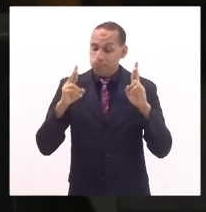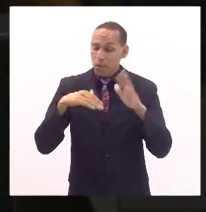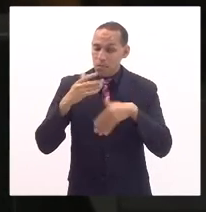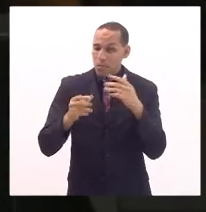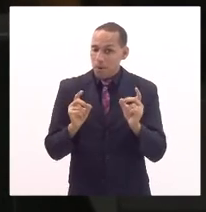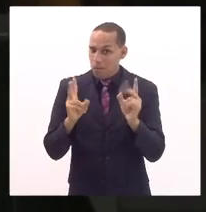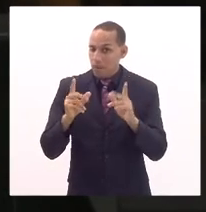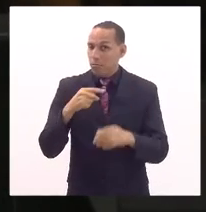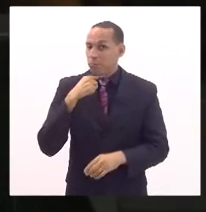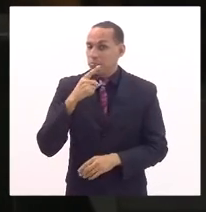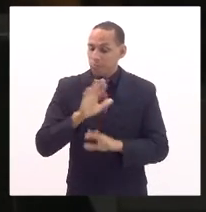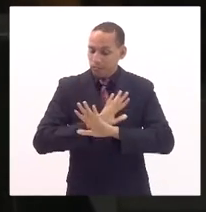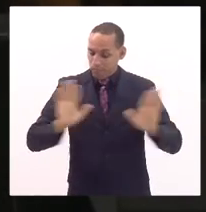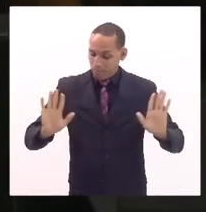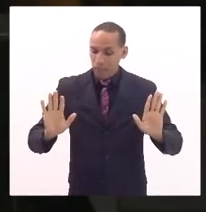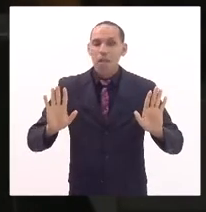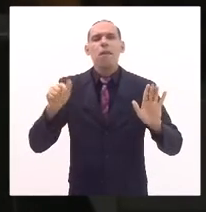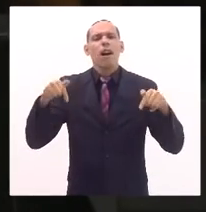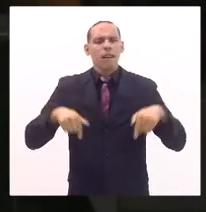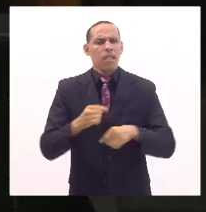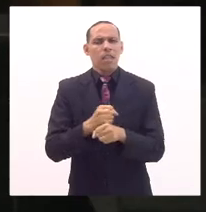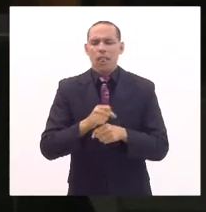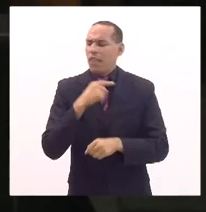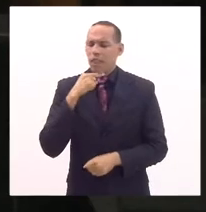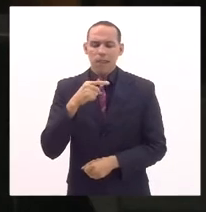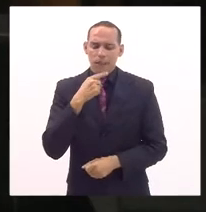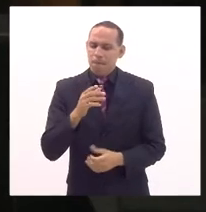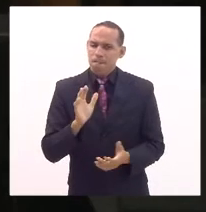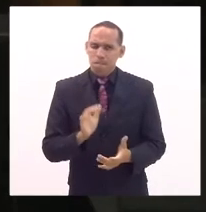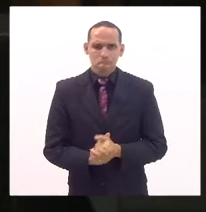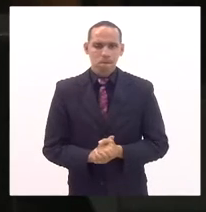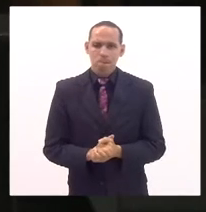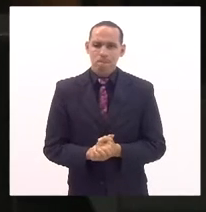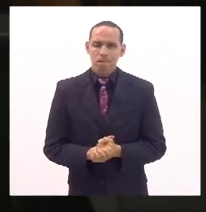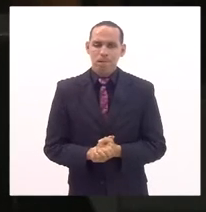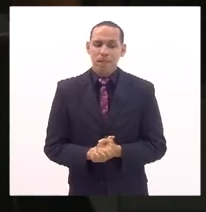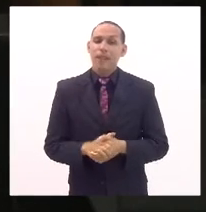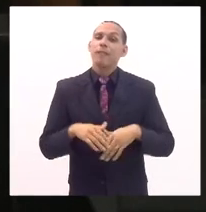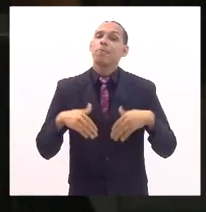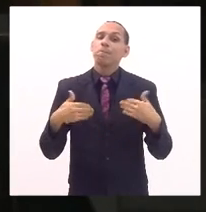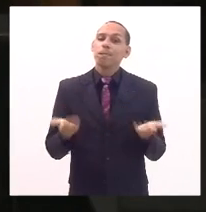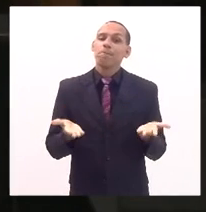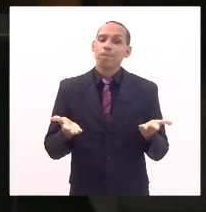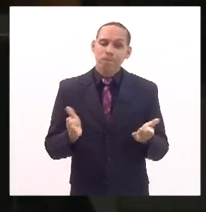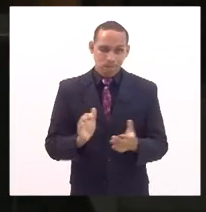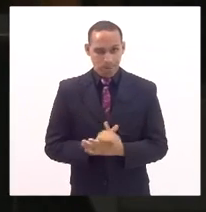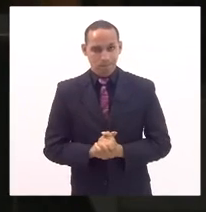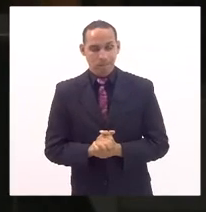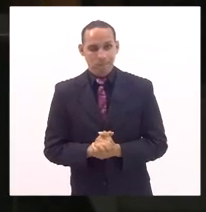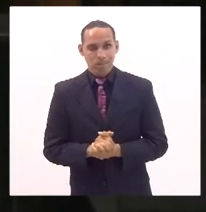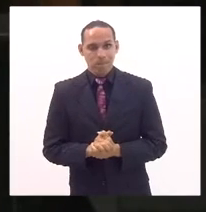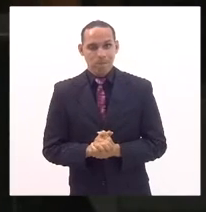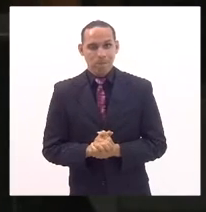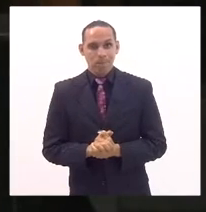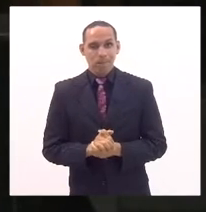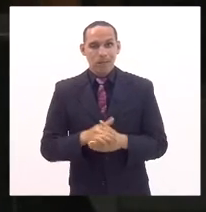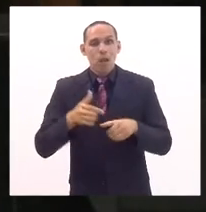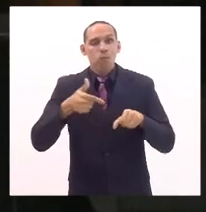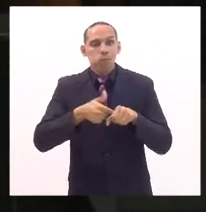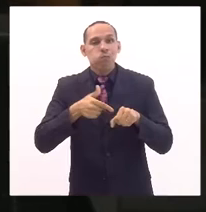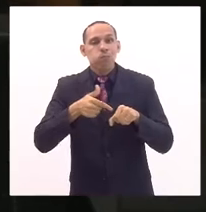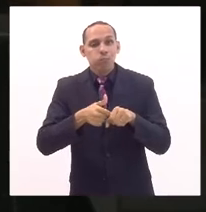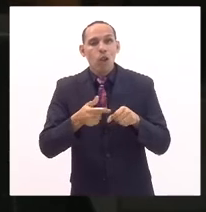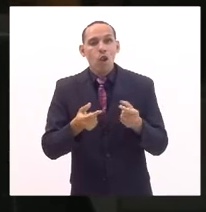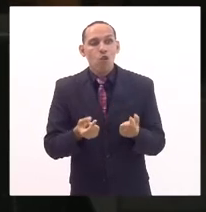né mas que este ano não acontecerá Oi e aí e os combustíveis